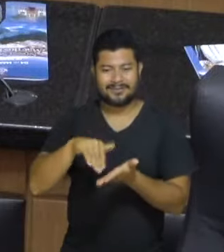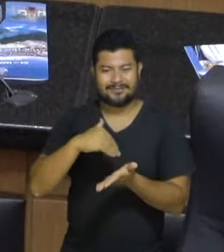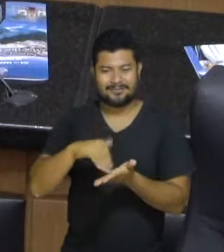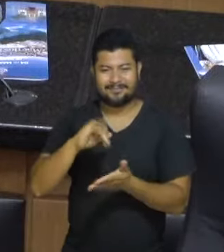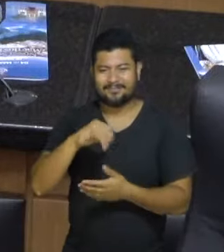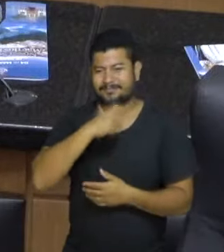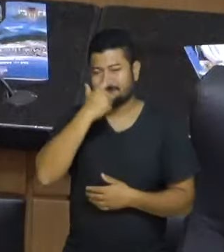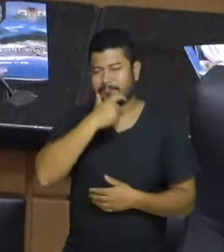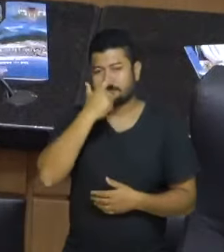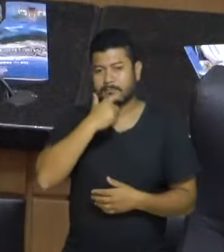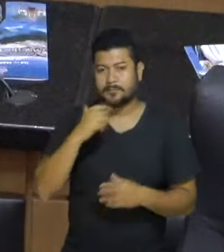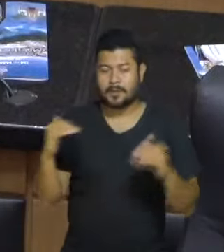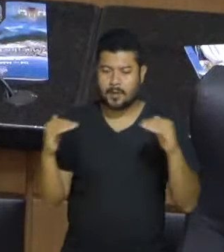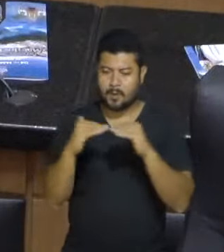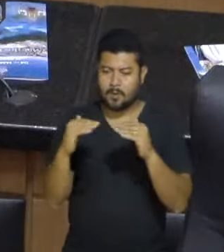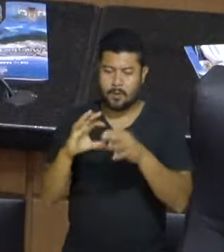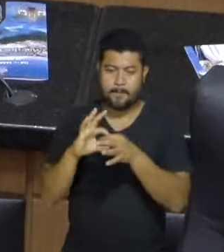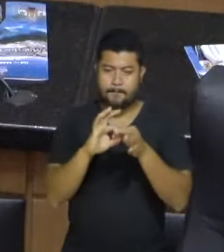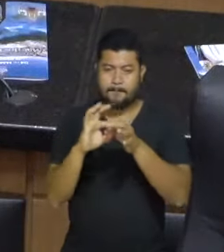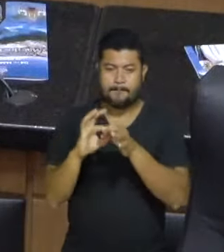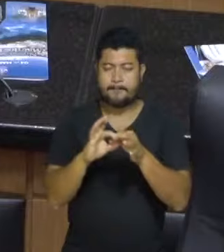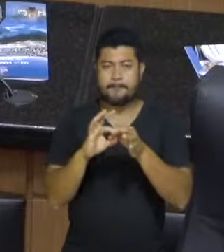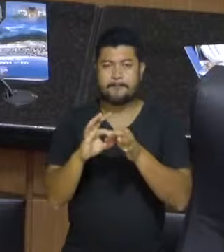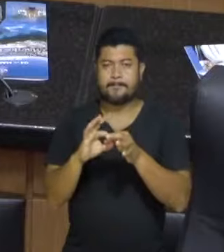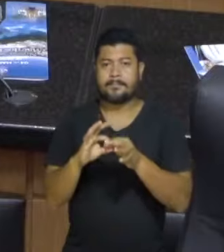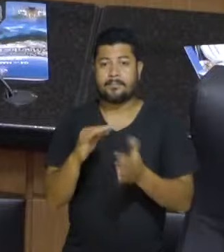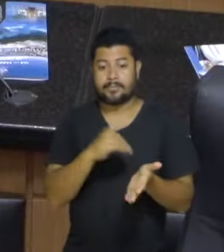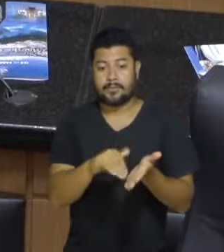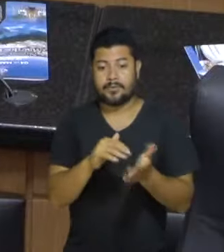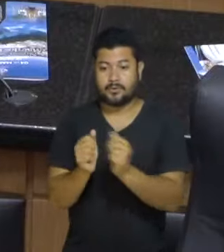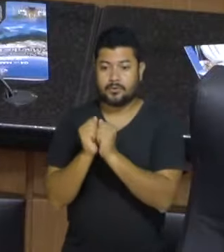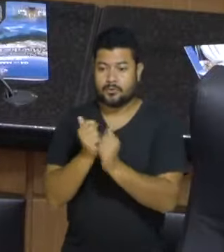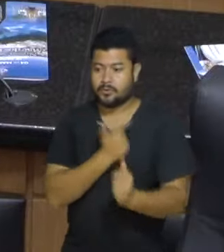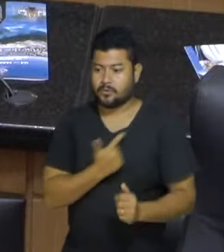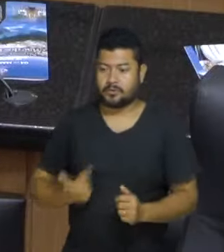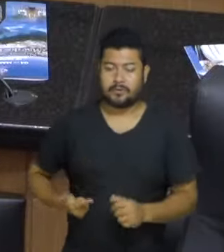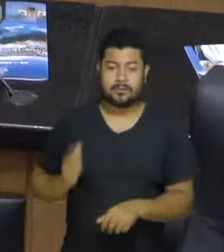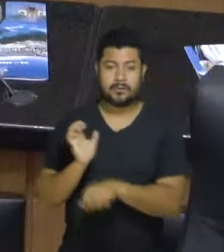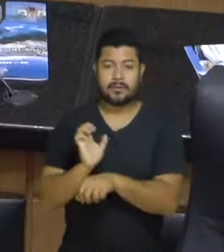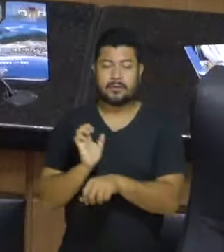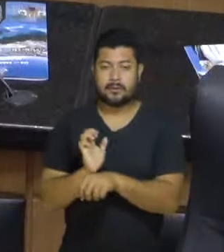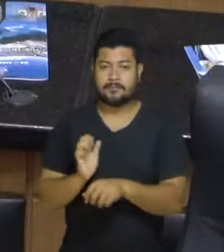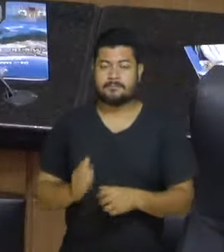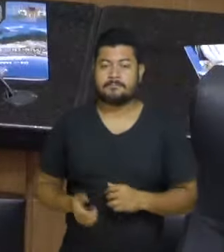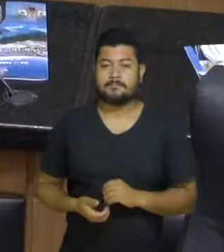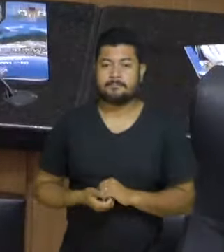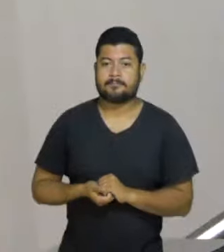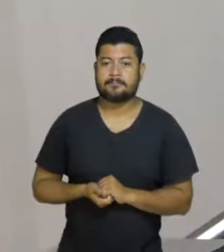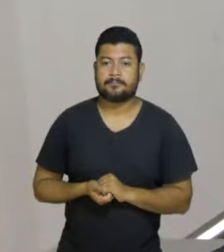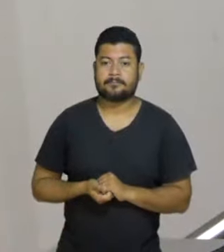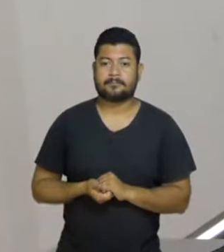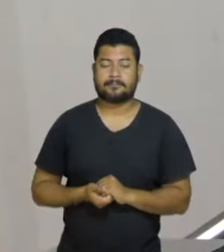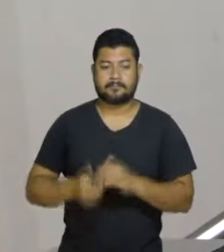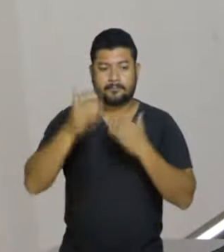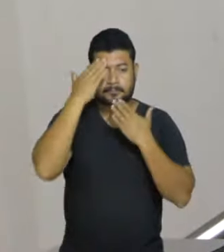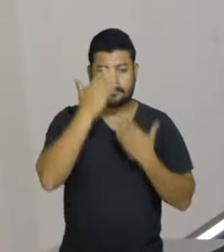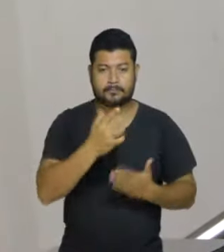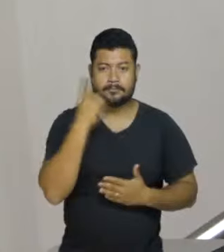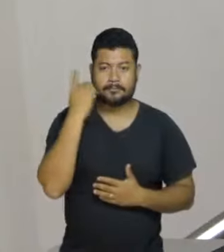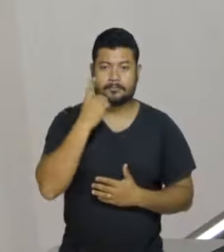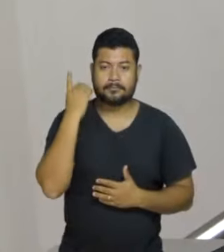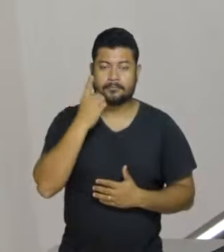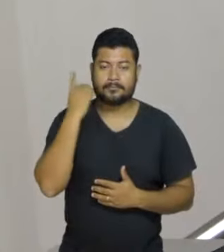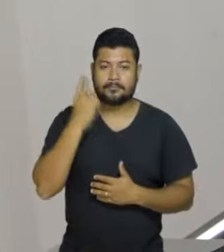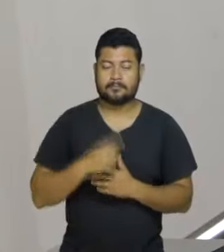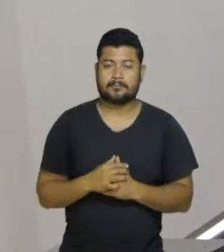entre a secretaria e o governo do Estado, que estão trazendo bons resultados. Só para complementar aí, muito obrigado. Obrigado, deputado Massocco. Então,